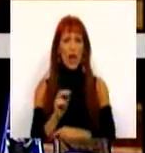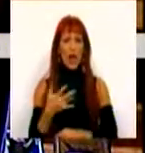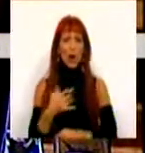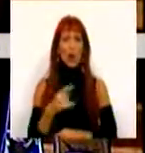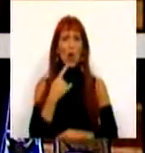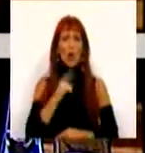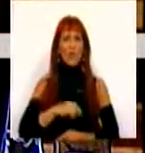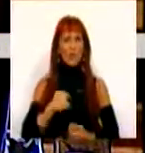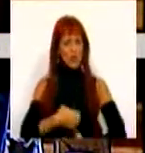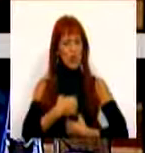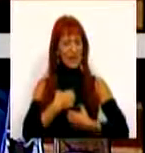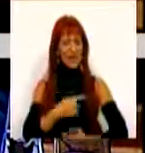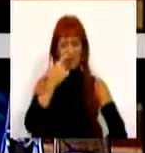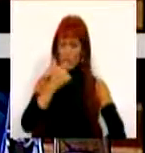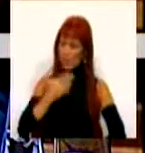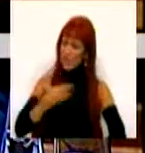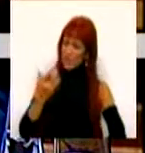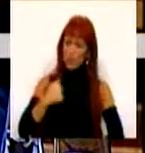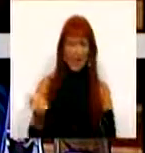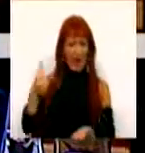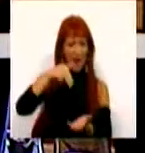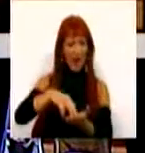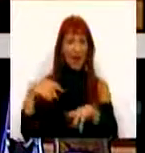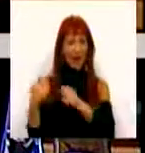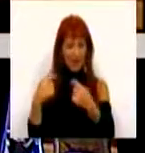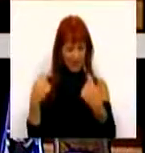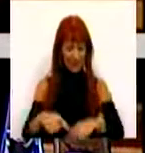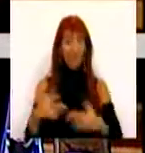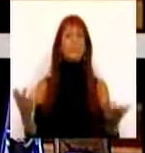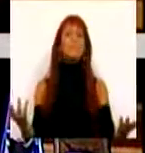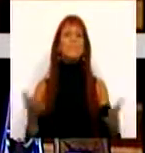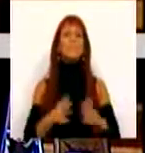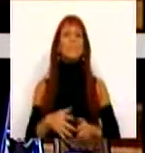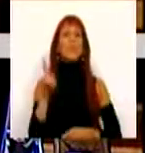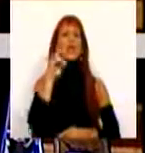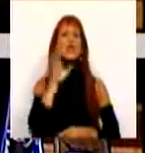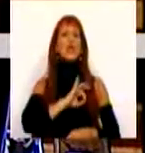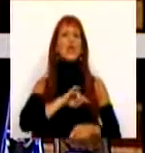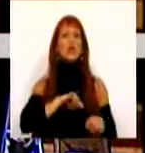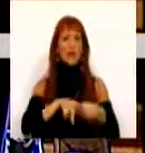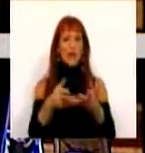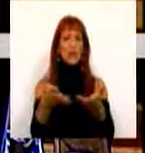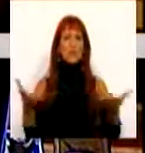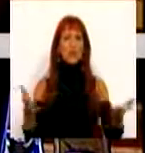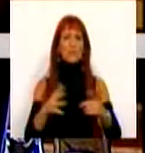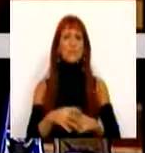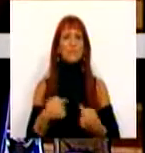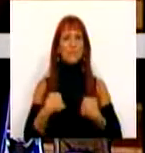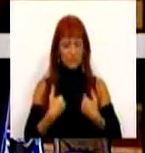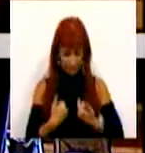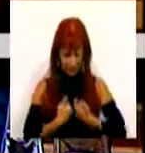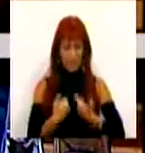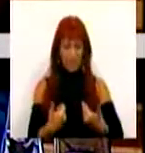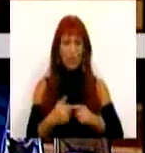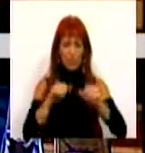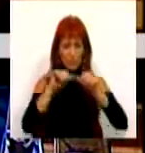vez dá mostra do seu sentido de cidadania com a presença neste debate. E, senhoras e senhores deputados, cabe-me então,